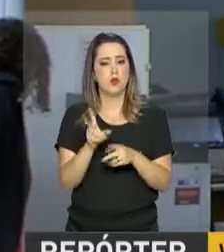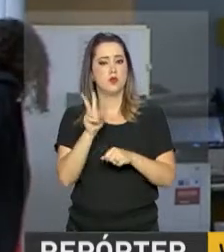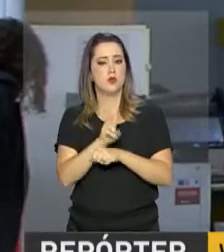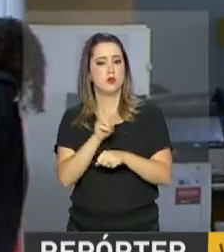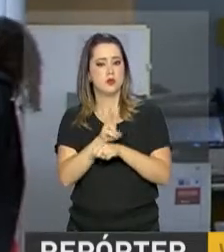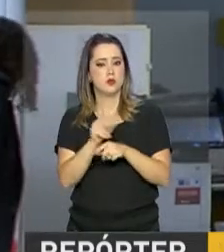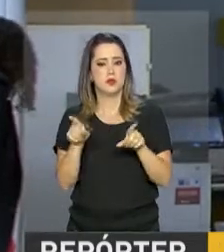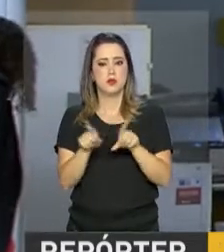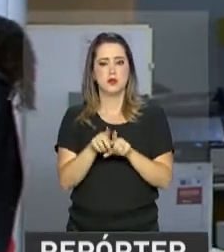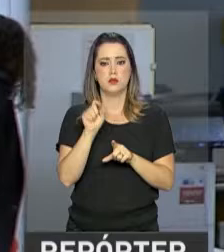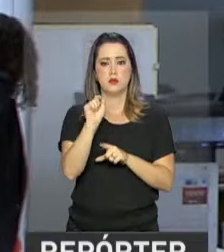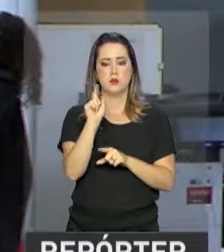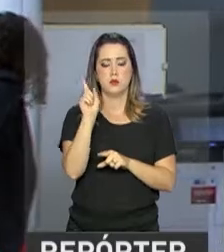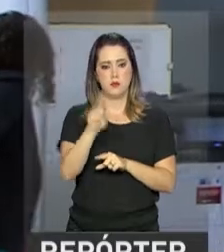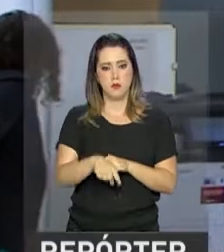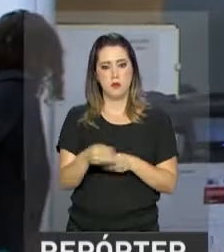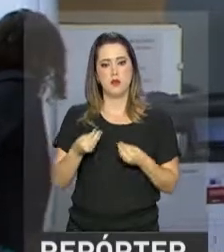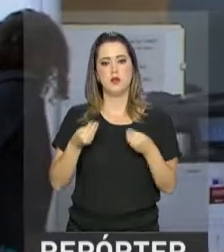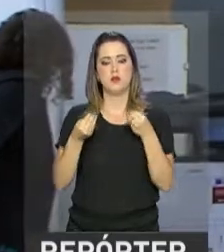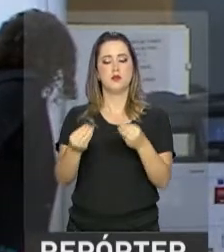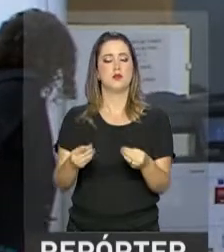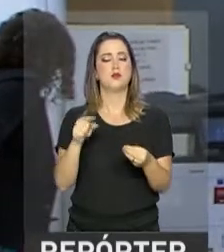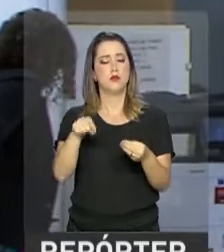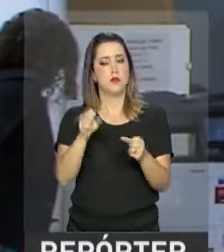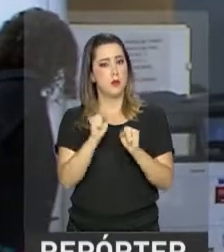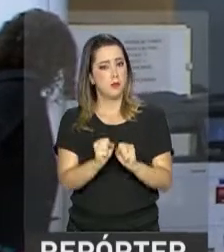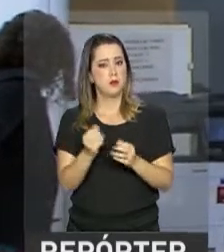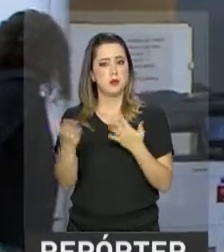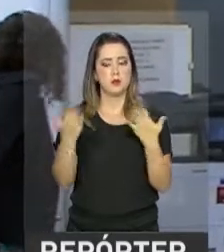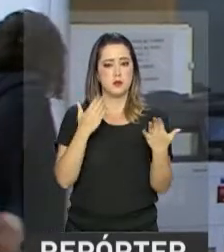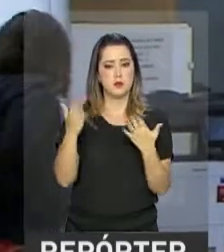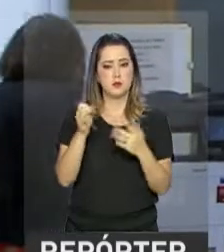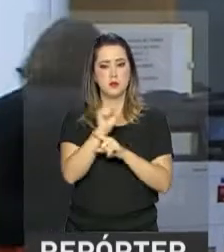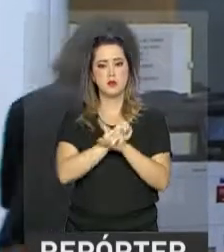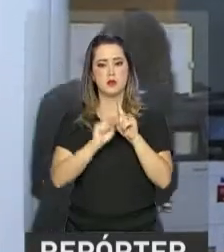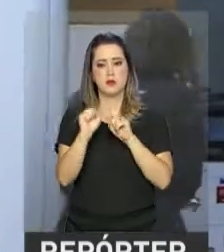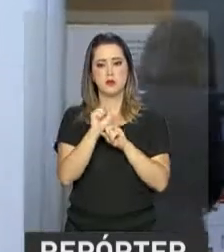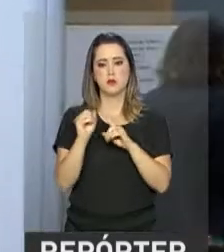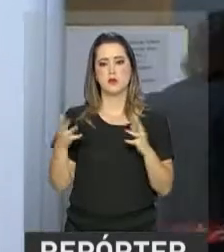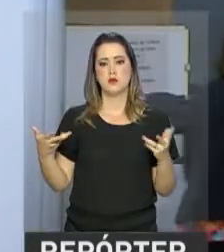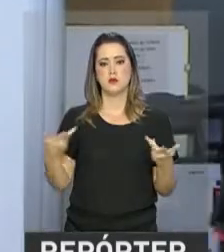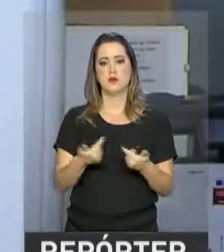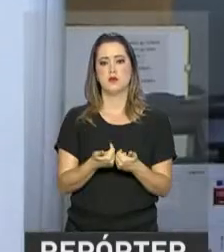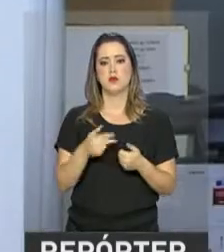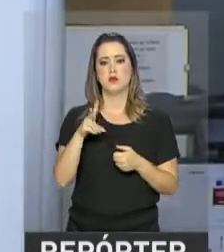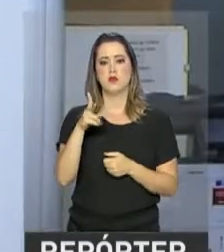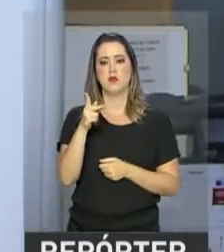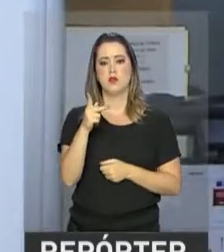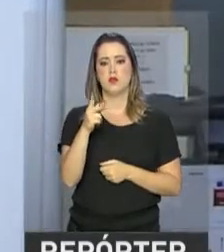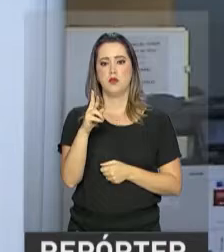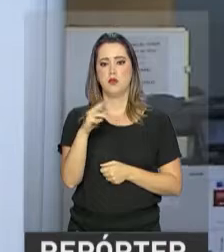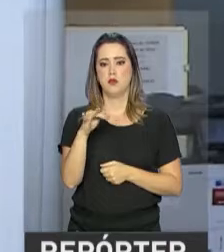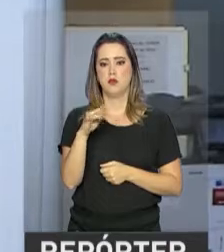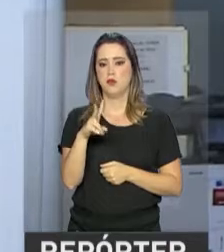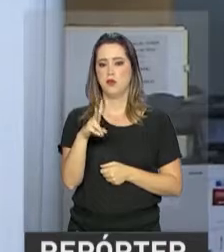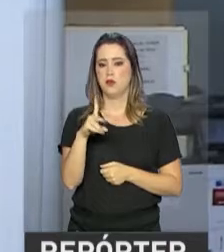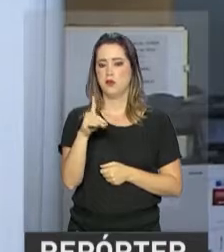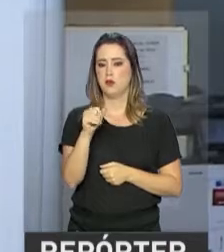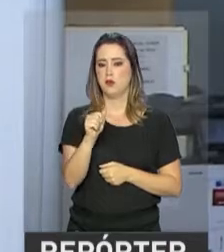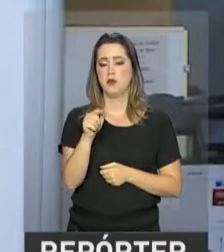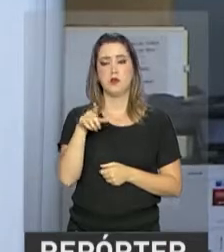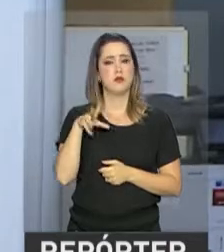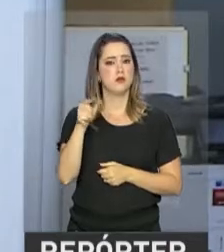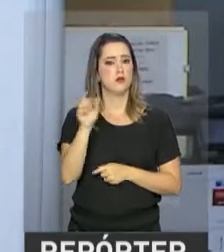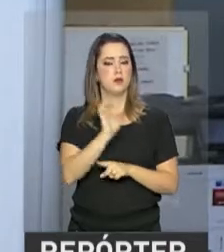programa é uma ferramenta que vai dar a dimensão do perfil sócio-econômico da efetividade do provimento em todos os estados apesar da